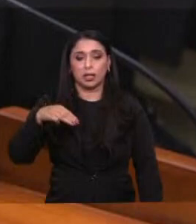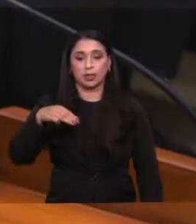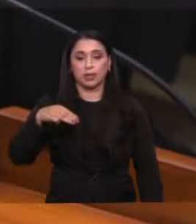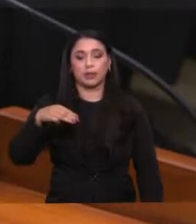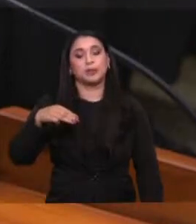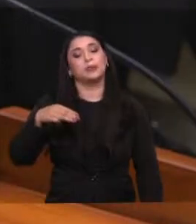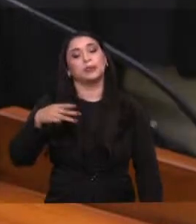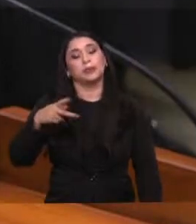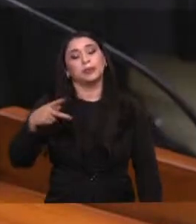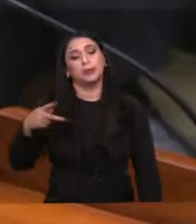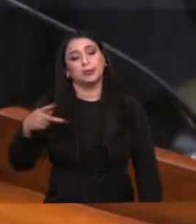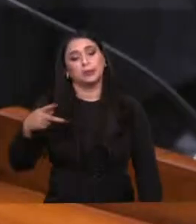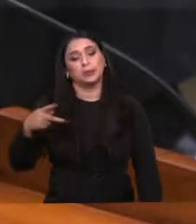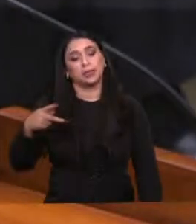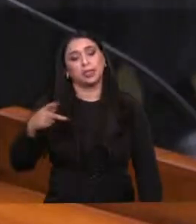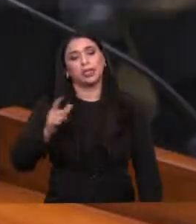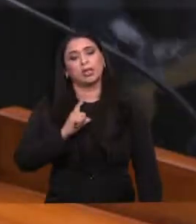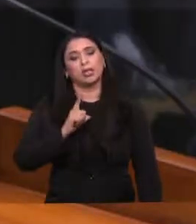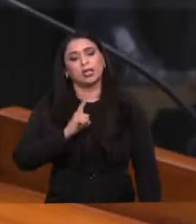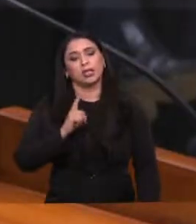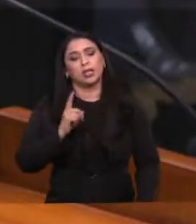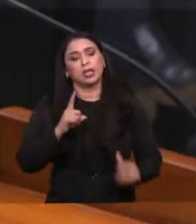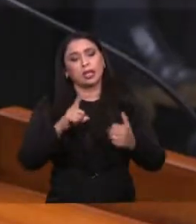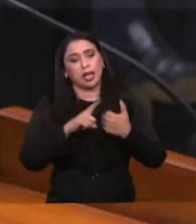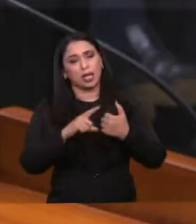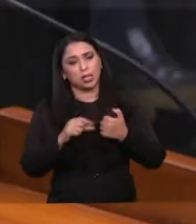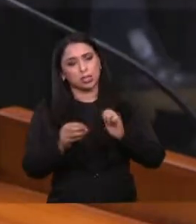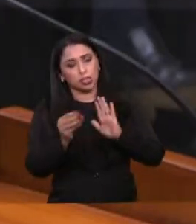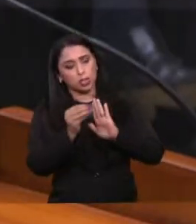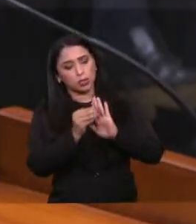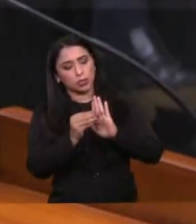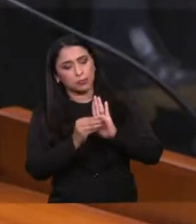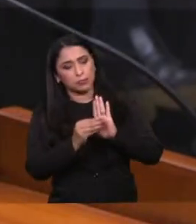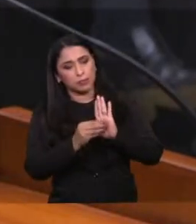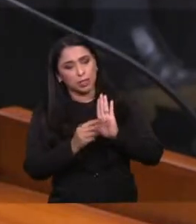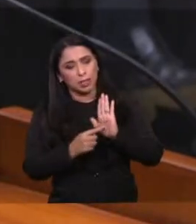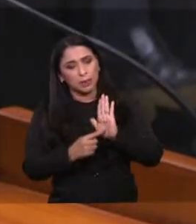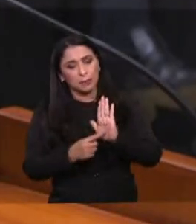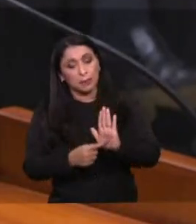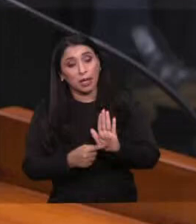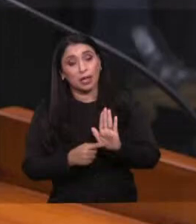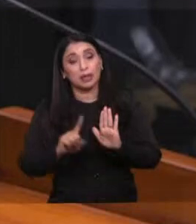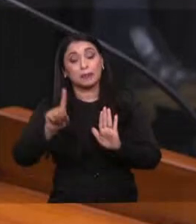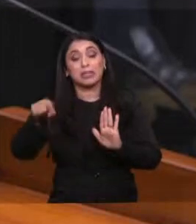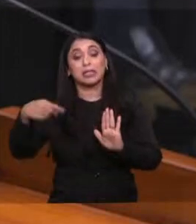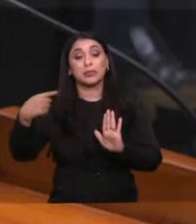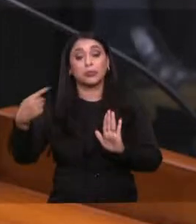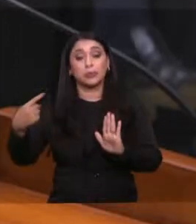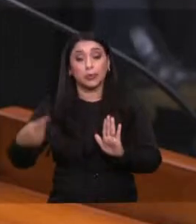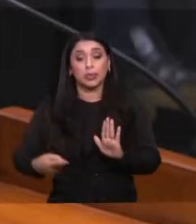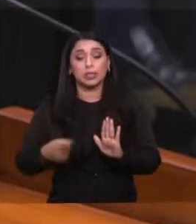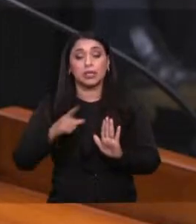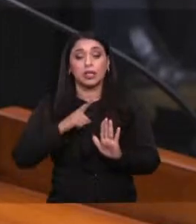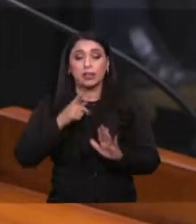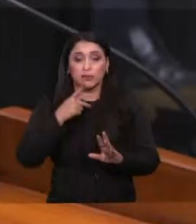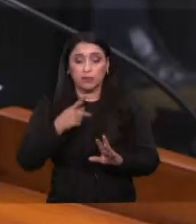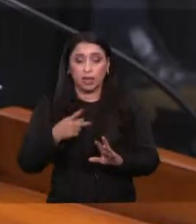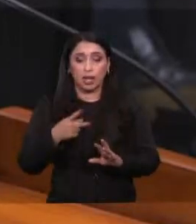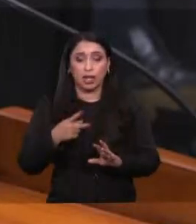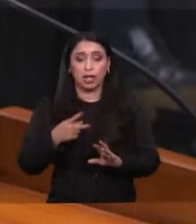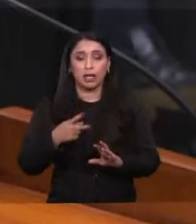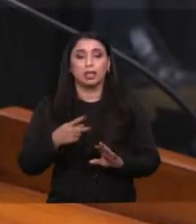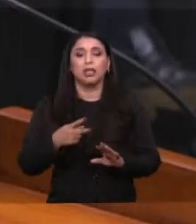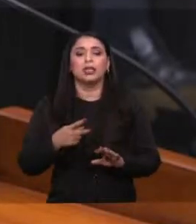o faz com dispositivos específicos, mas depois de dizer que é a favor